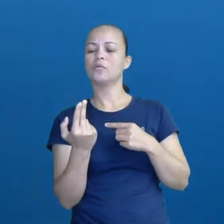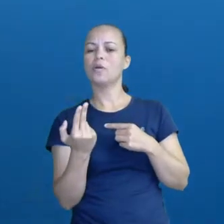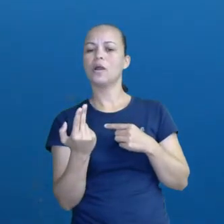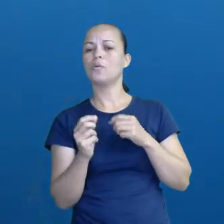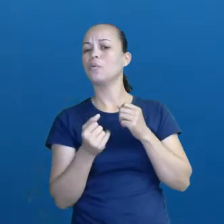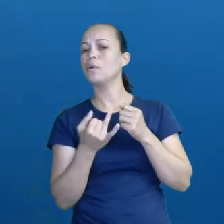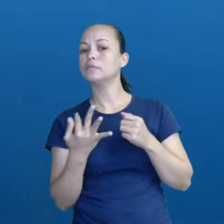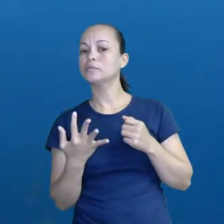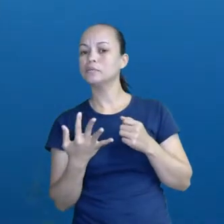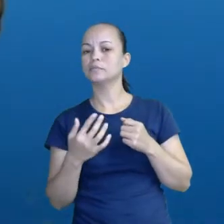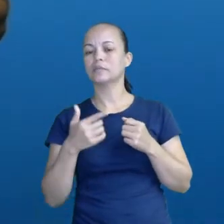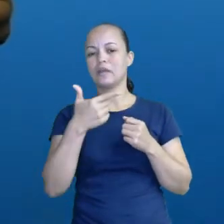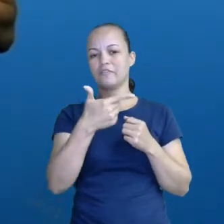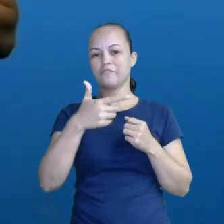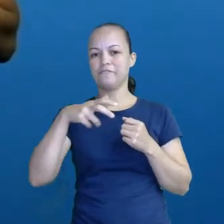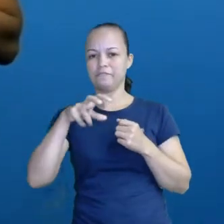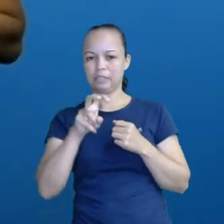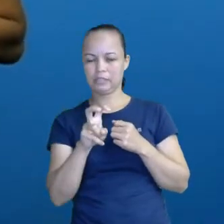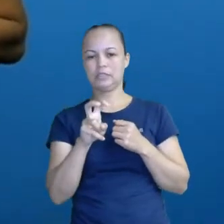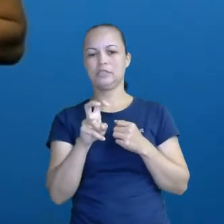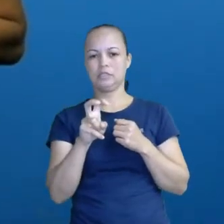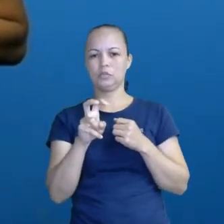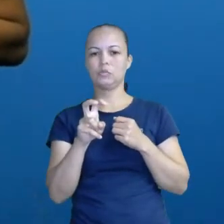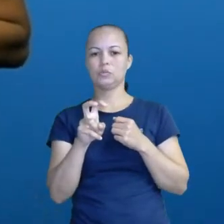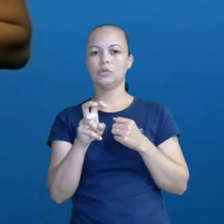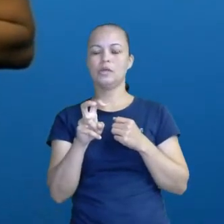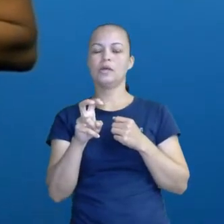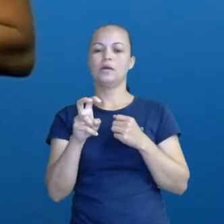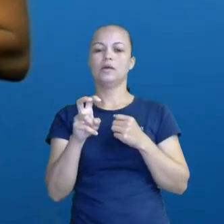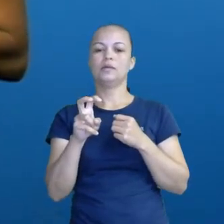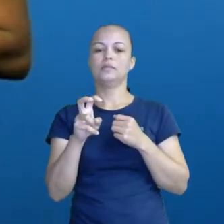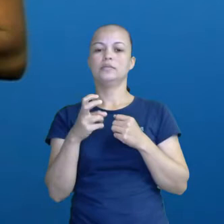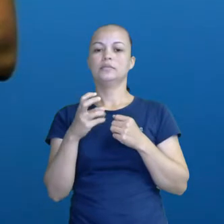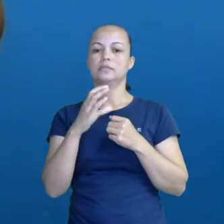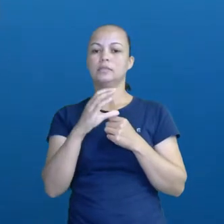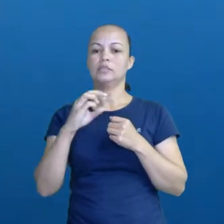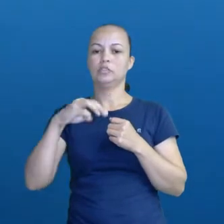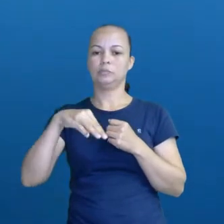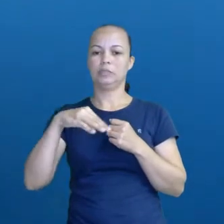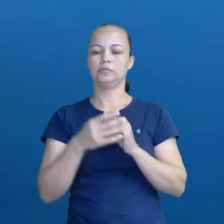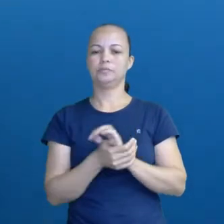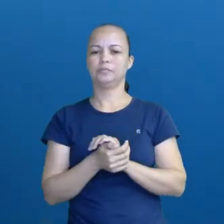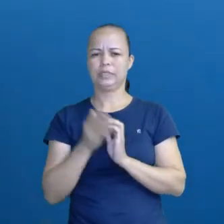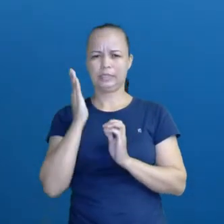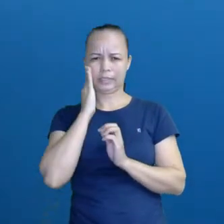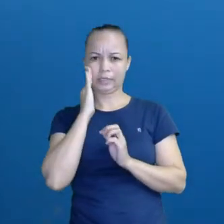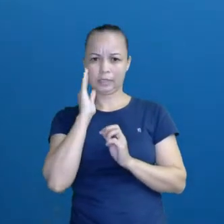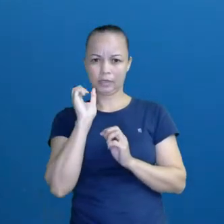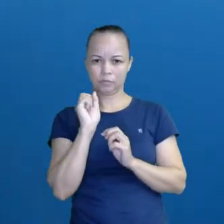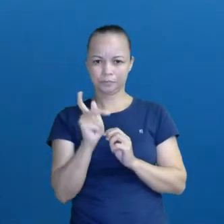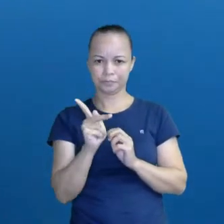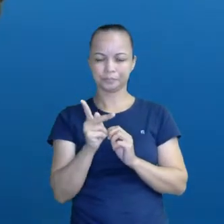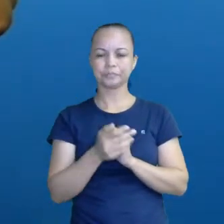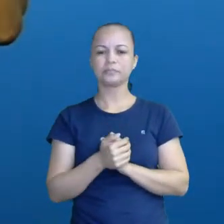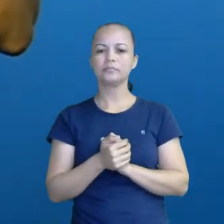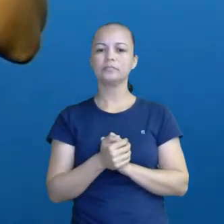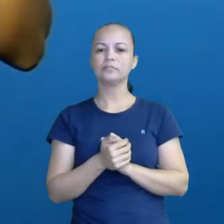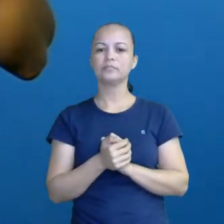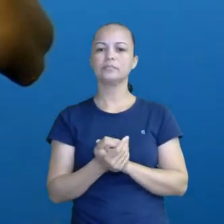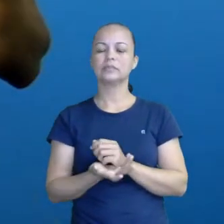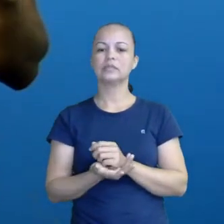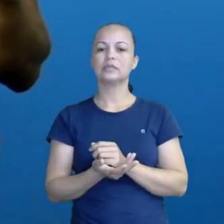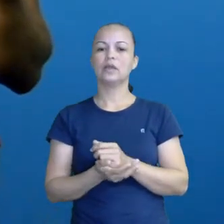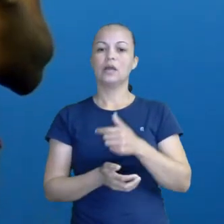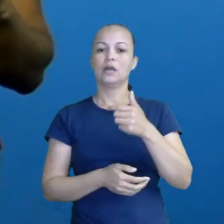que vai ser igual a 25 cm Ok Deu para entender aí vimos